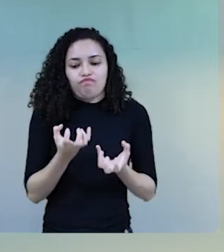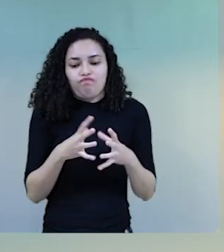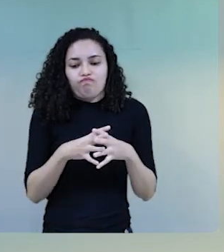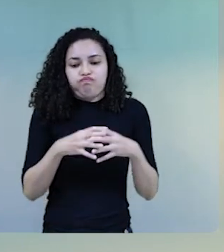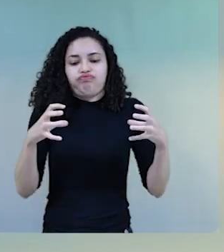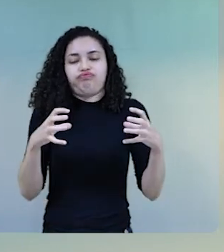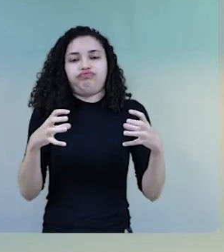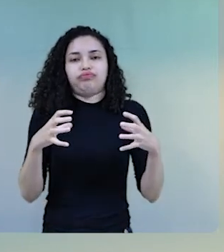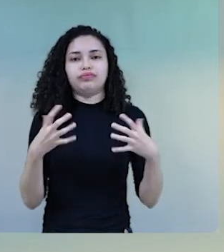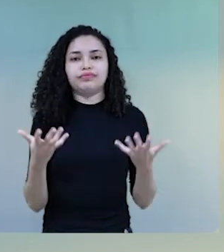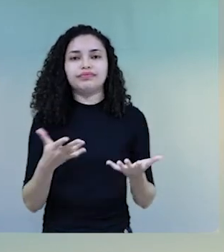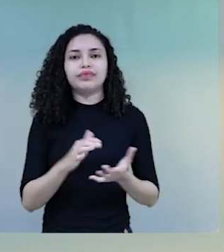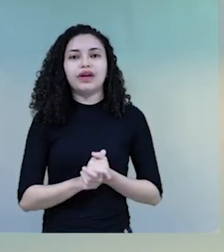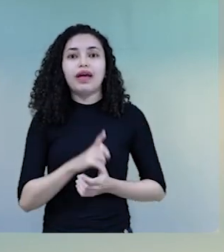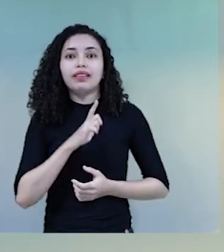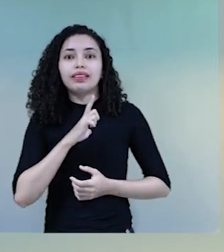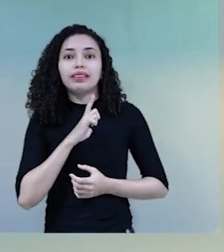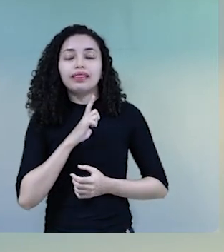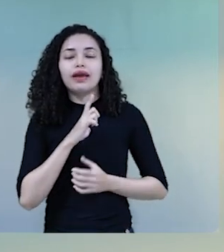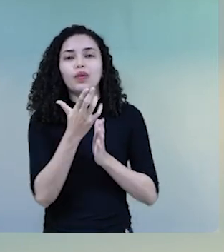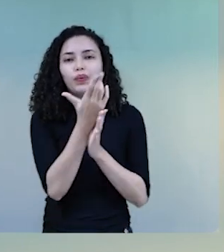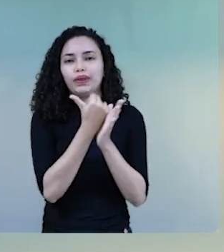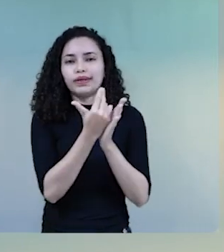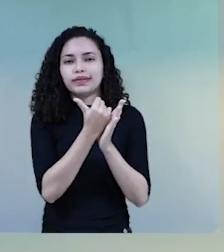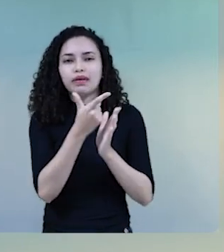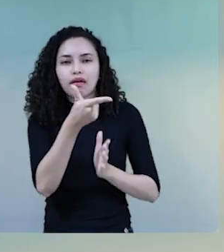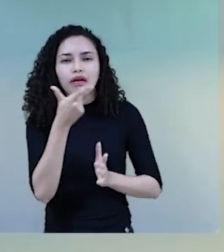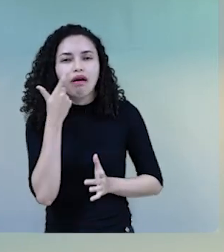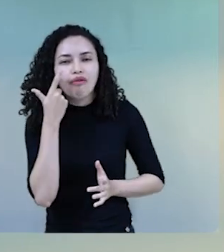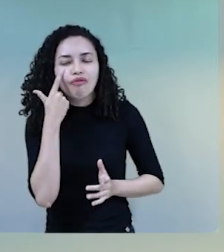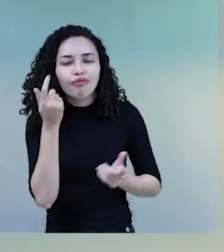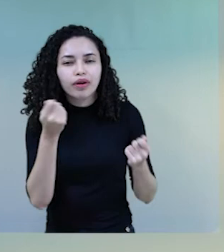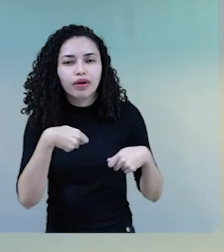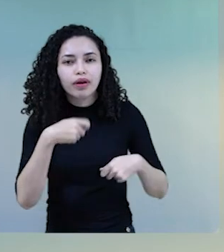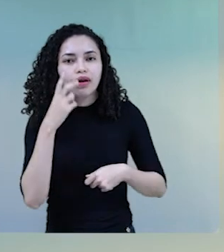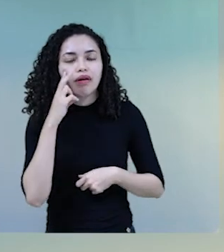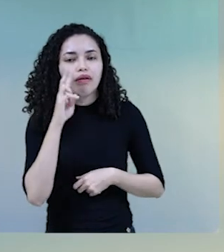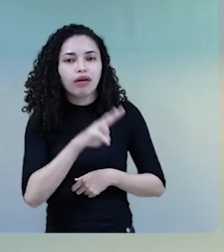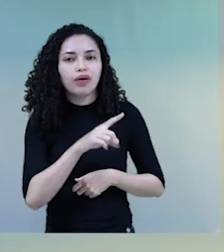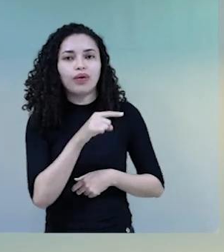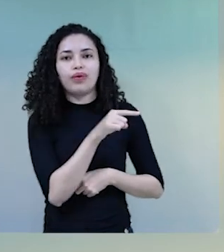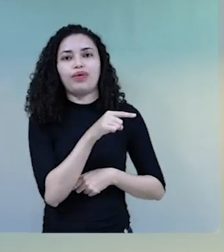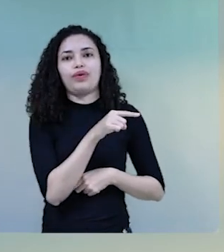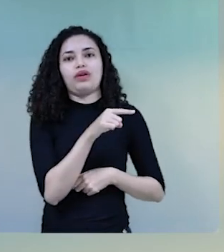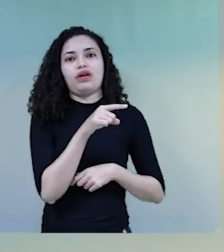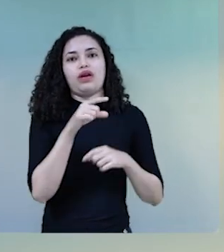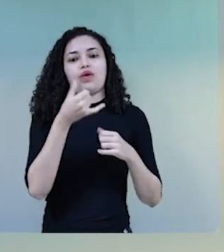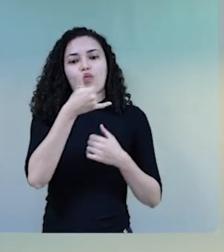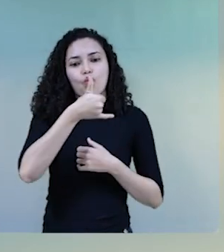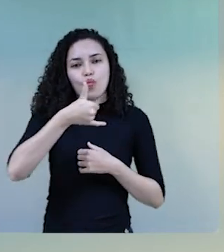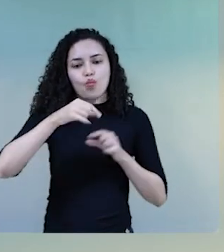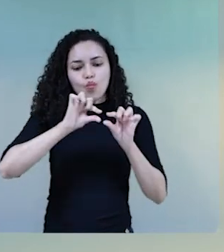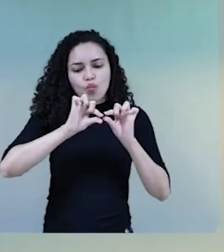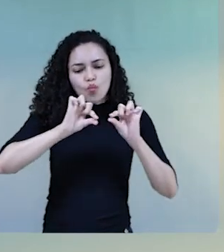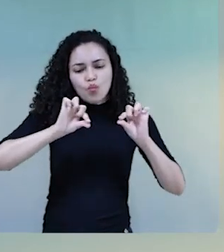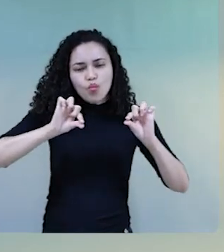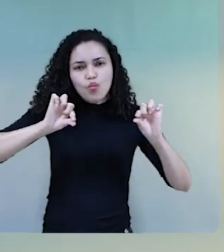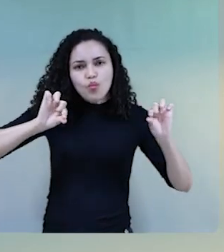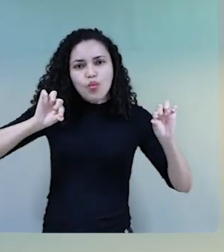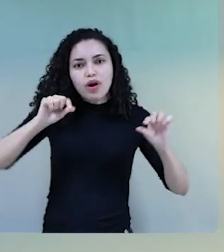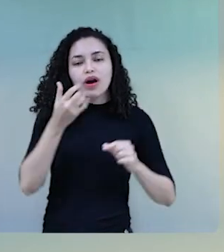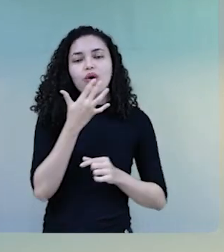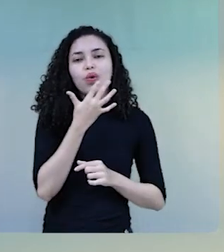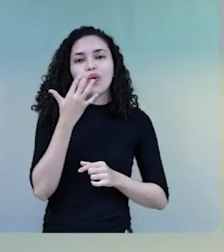temos um desenho que está mostrando aqui, não sei se você está vendo, ó, tem um fiozinho azul, tá? Que eu vou até aqui, nossa canetinha aqui está